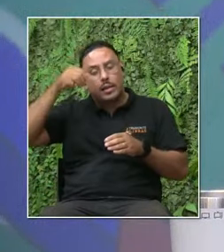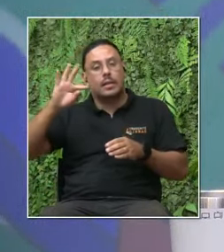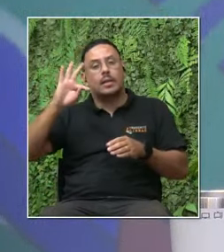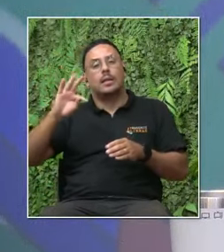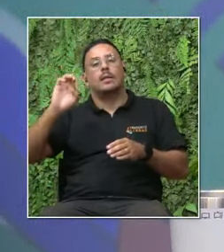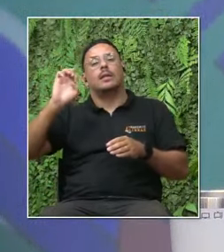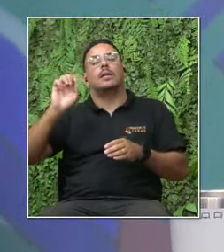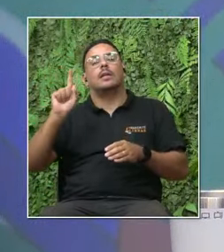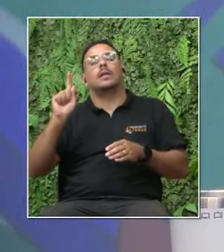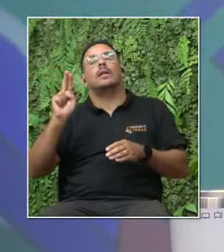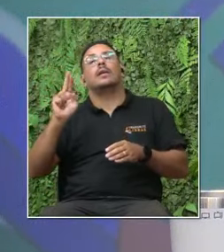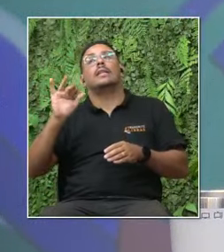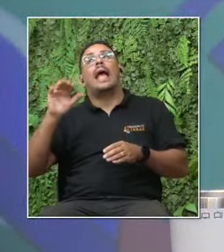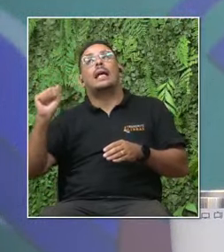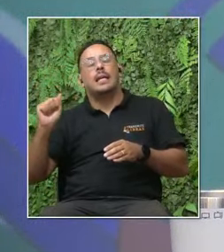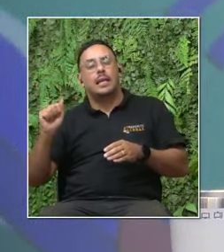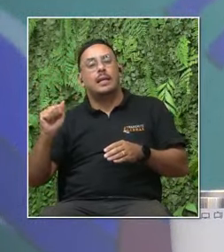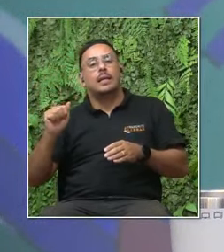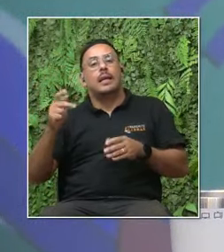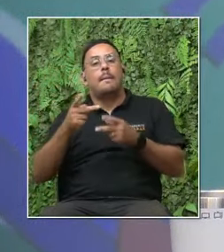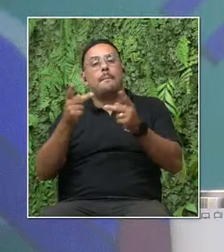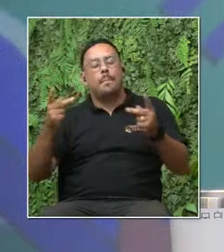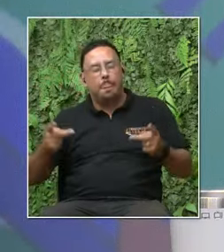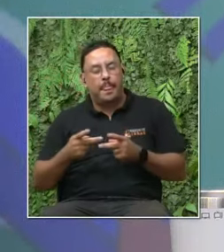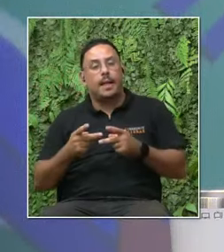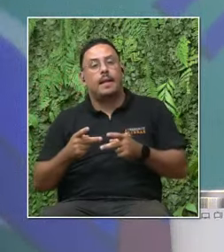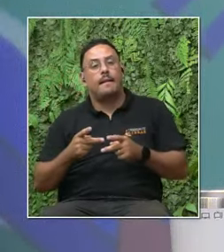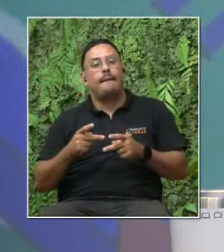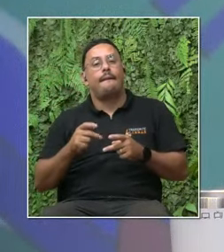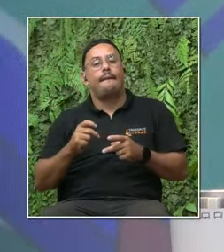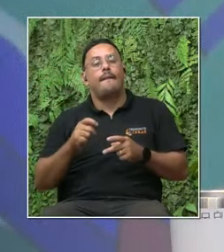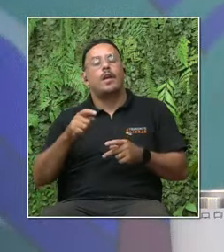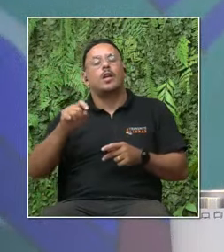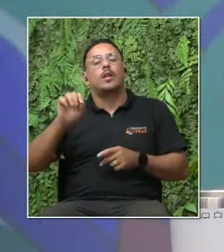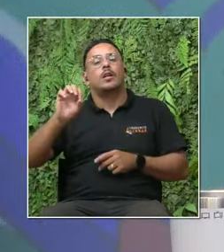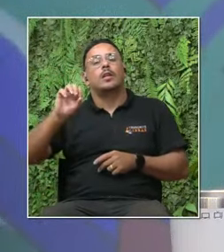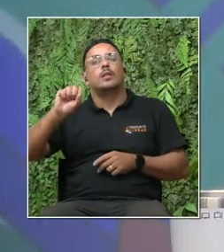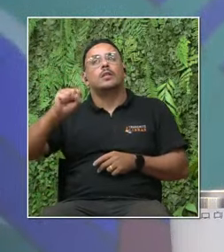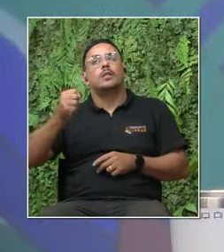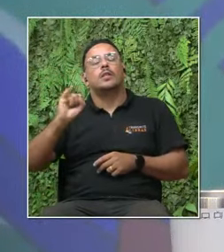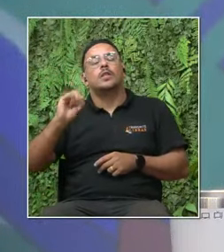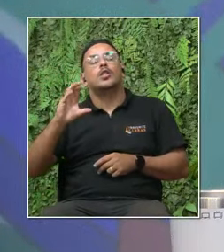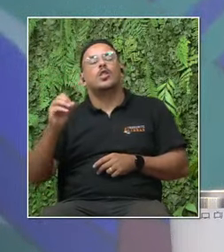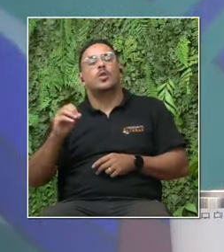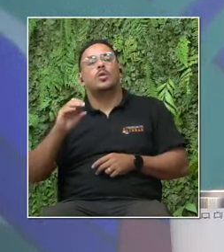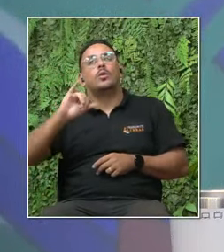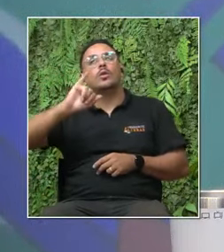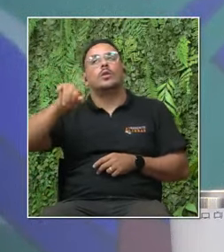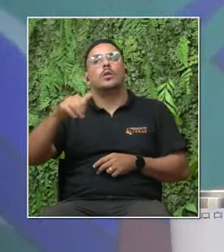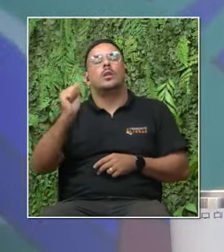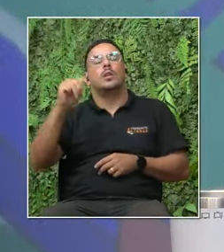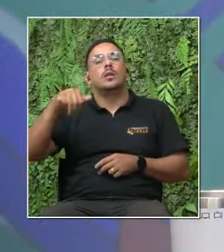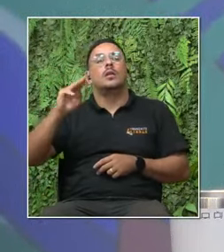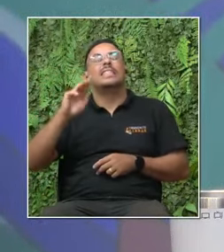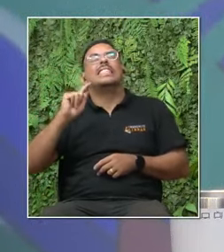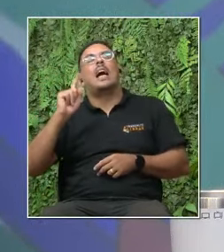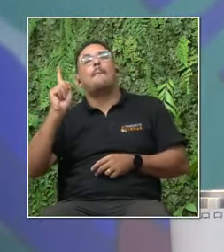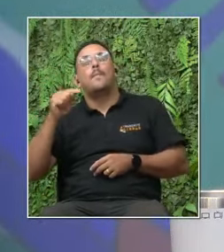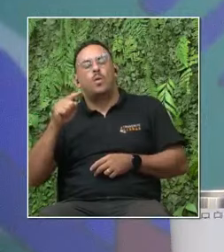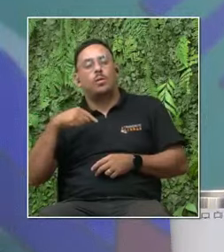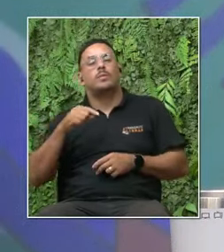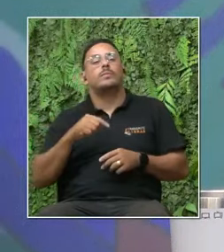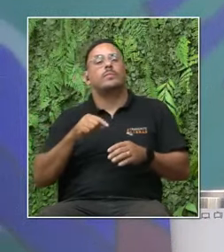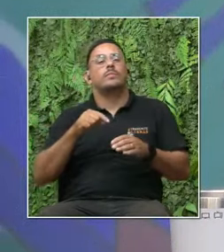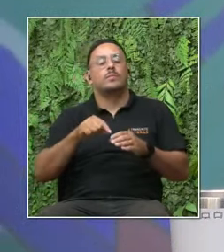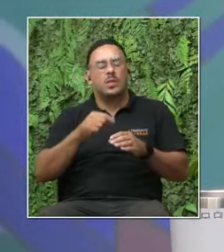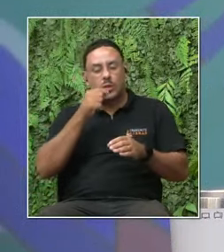tequila o de pizza o de chicória e aquele jambu tá ligado aquele jambu que dá uma dormência na boca sei ô